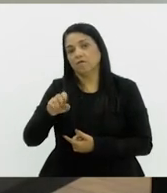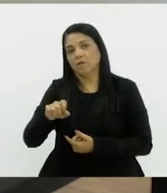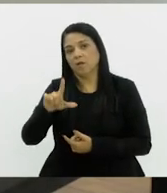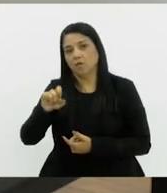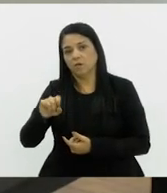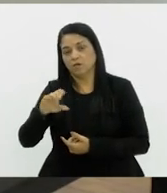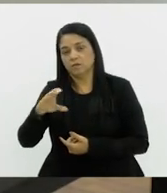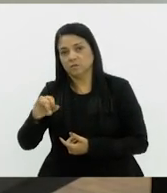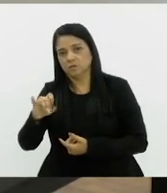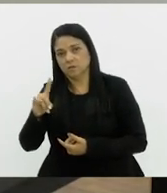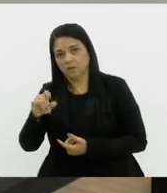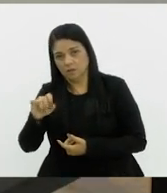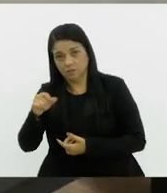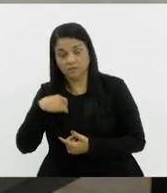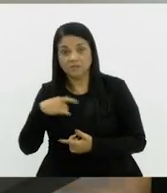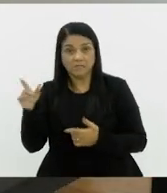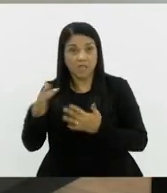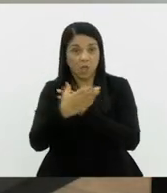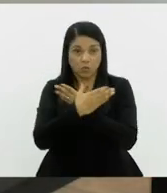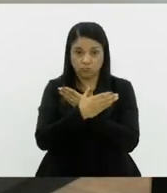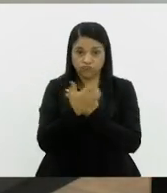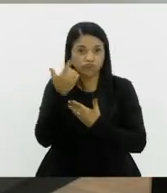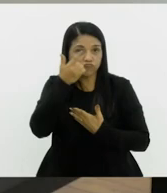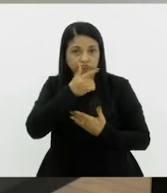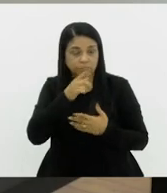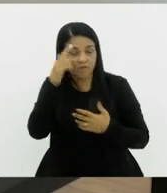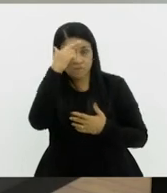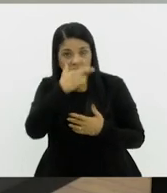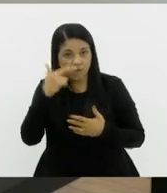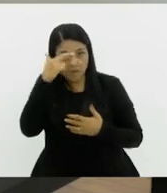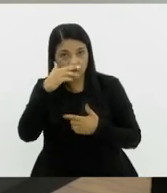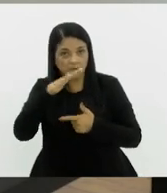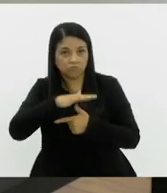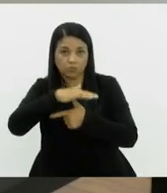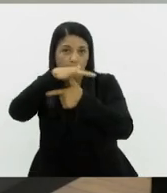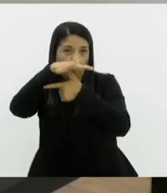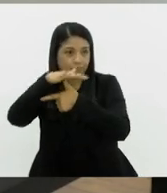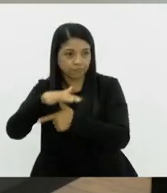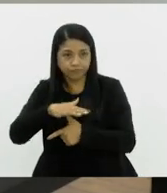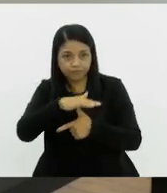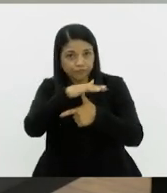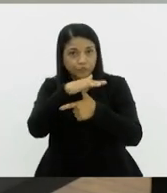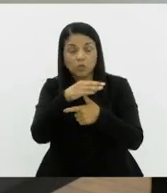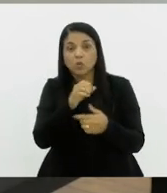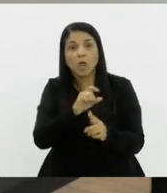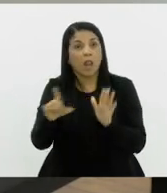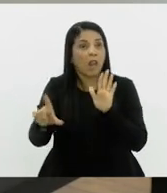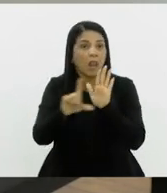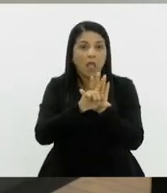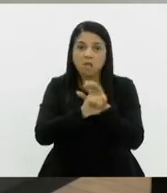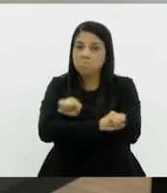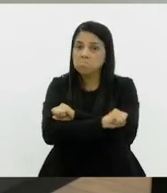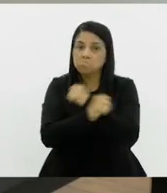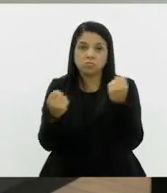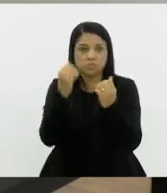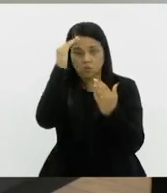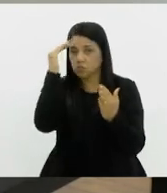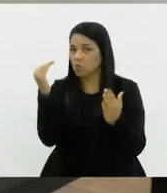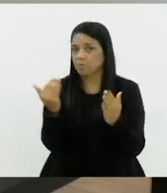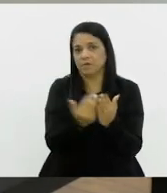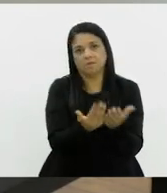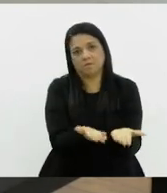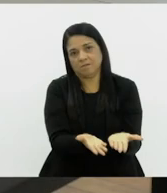aeronáutica não puder fiscalizar o comportamento dessas aeronaves, não há lei possível de ser cumprida. Não